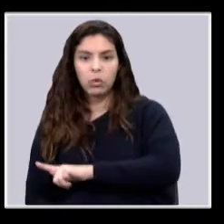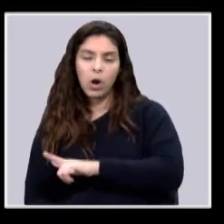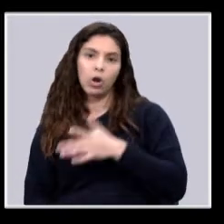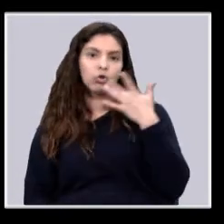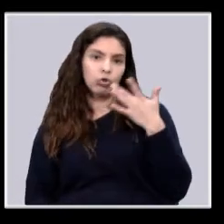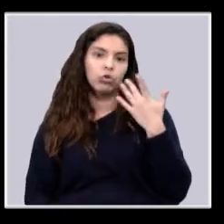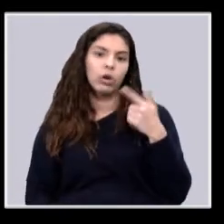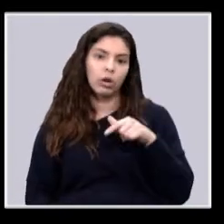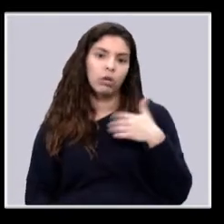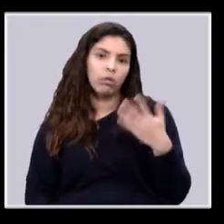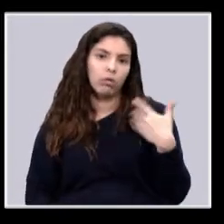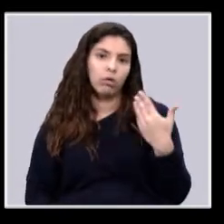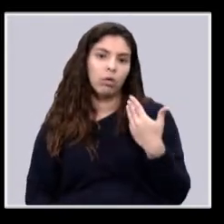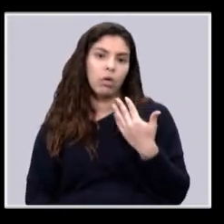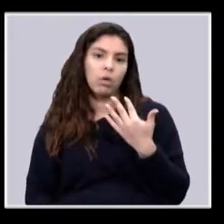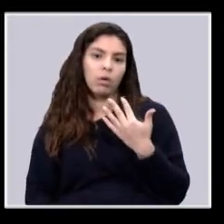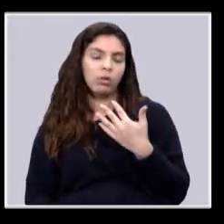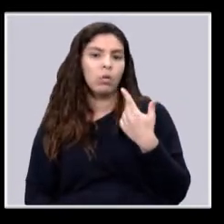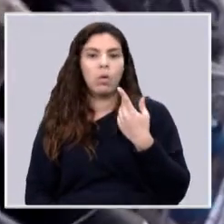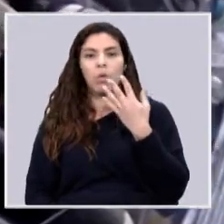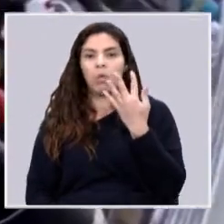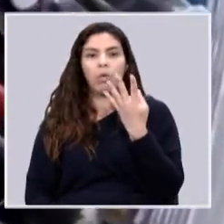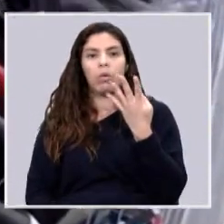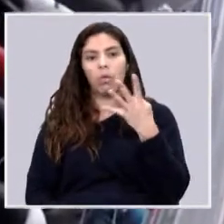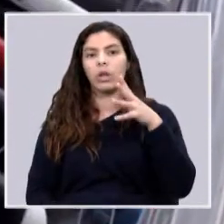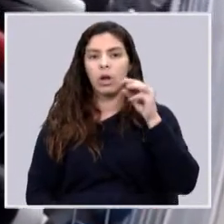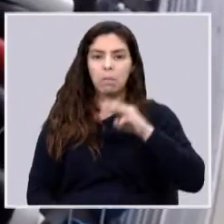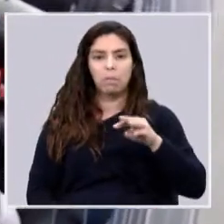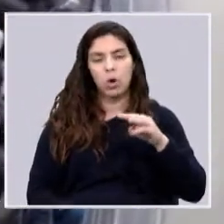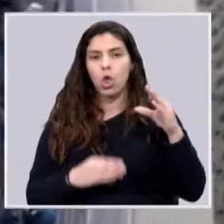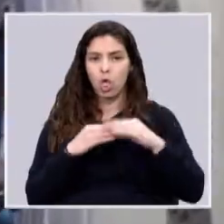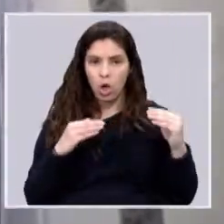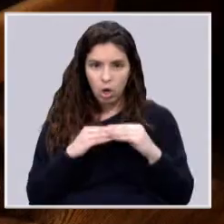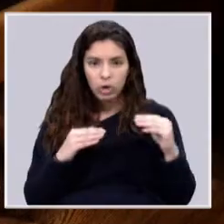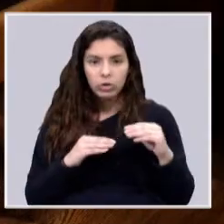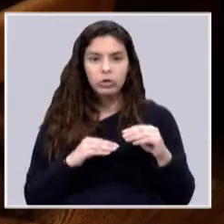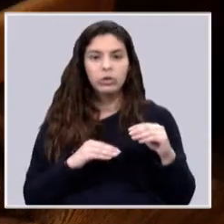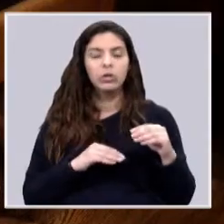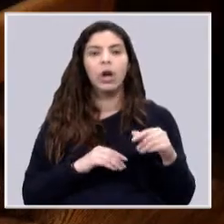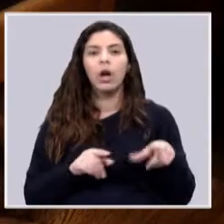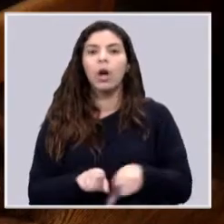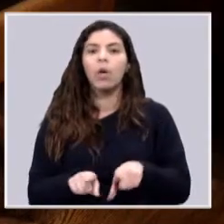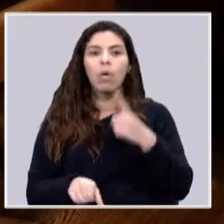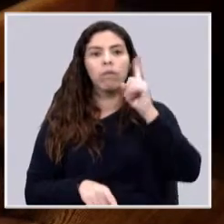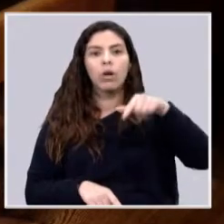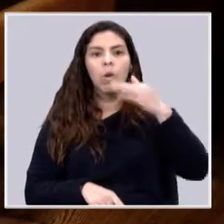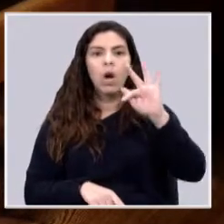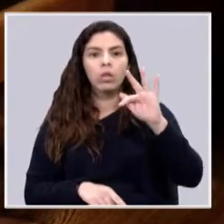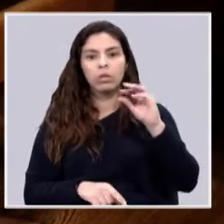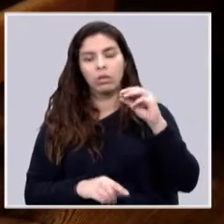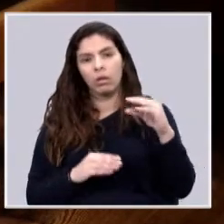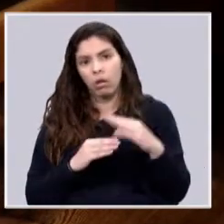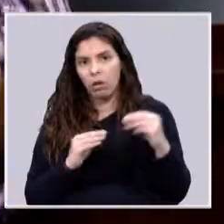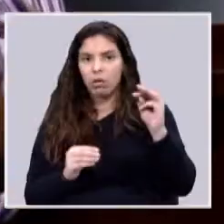a falar assim de números na casa de $250 milhão, por exemplo, são números muito a sério. E não escondo que essa vertente